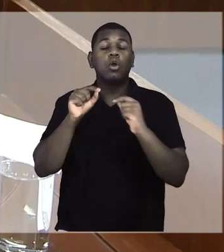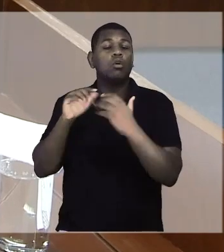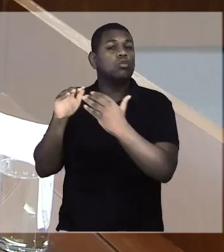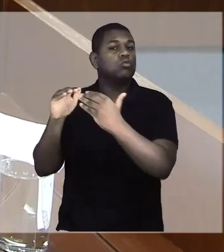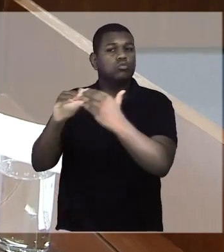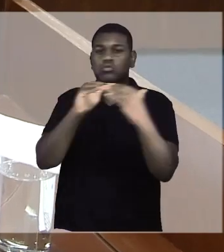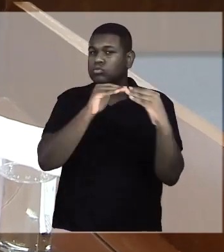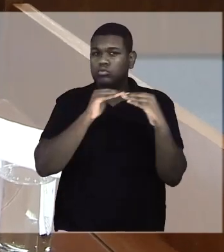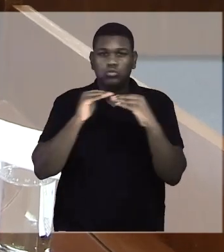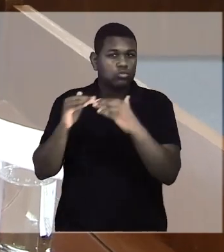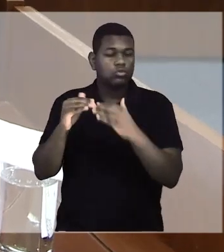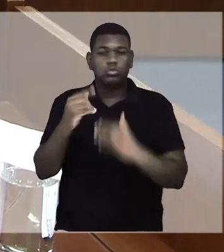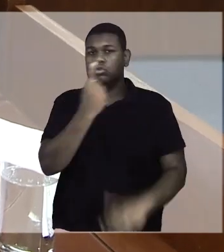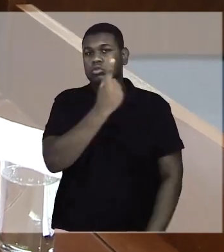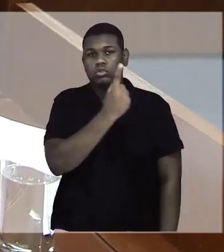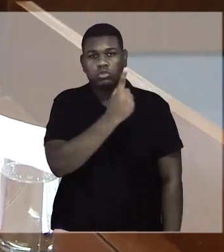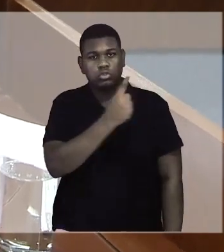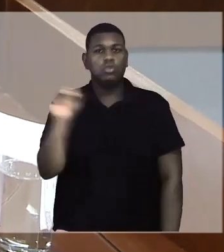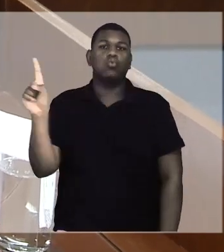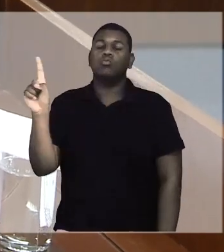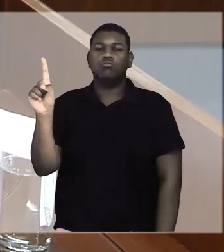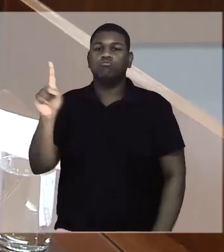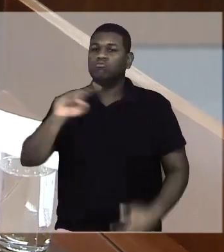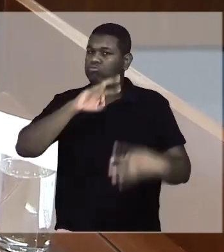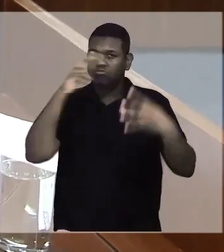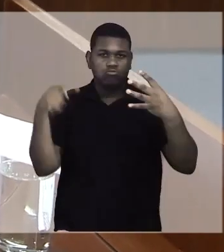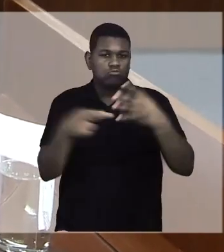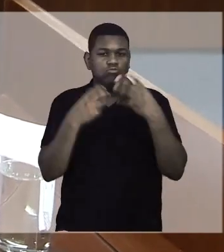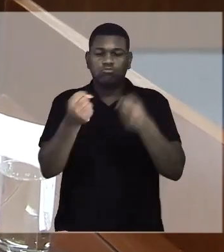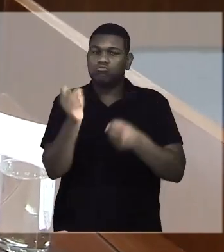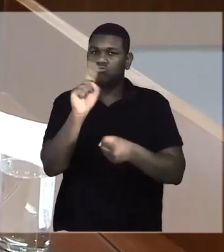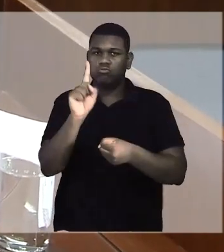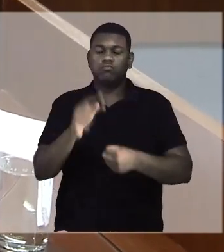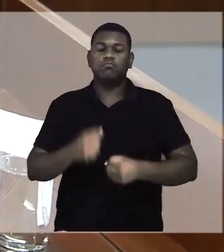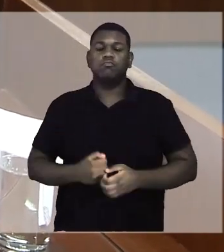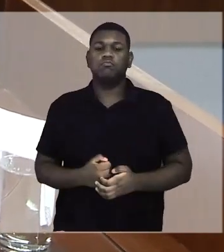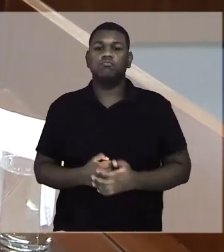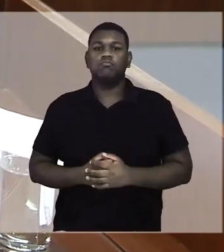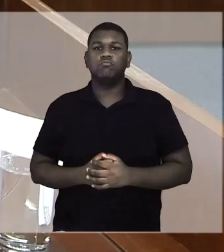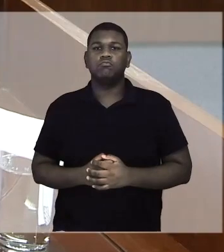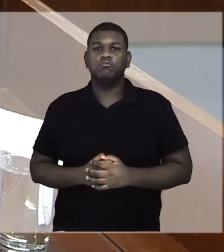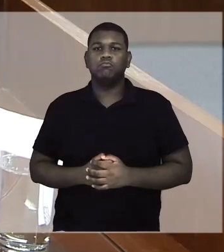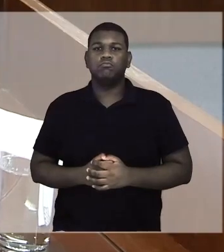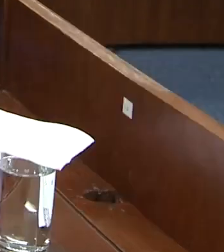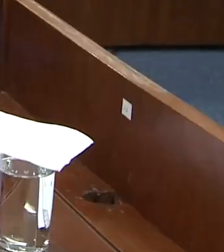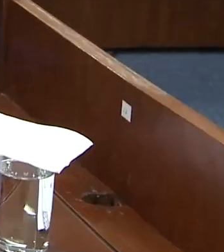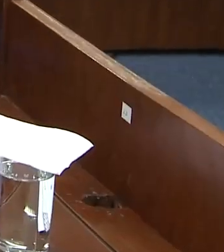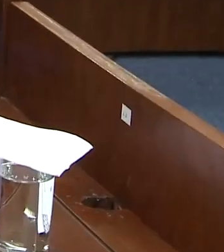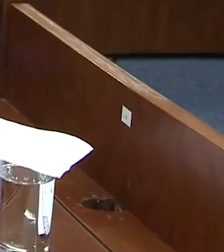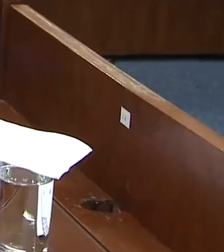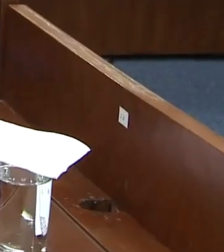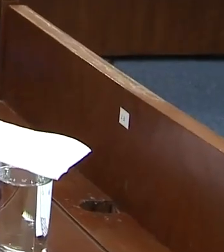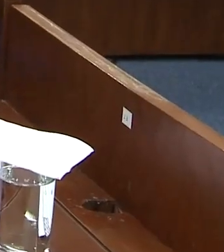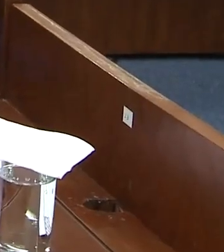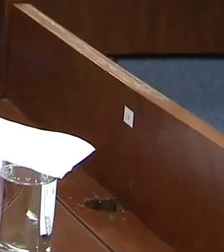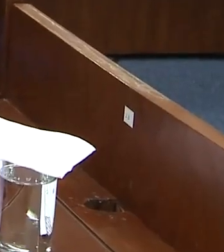É vinculante, portanto, eu proclamo resultado, a turma acompanha o relator, e aqui eu proclamo resultado,